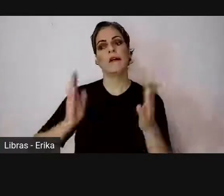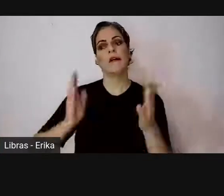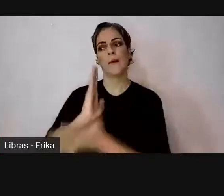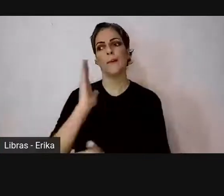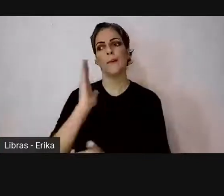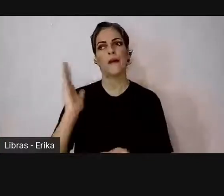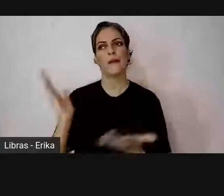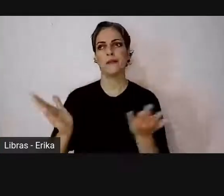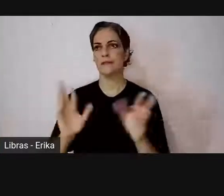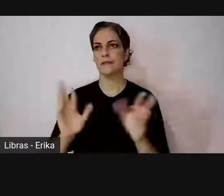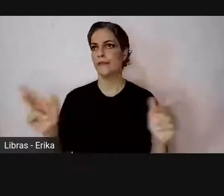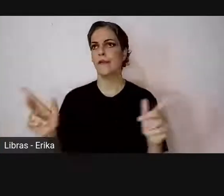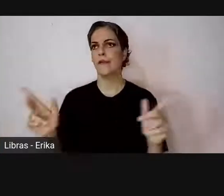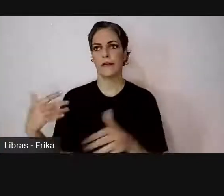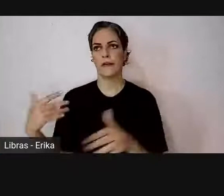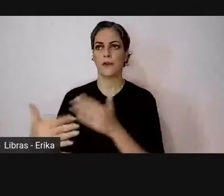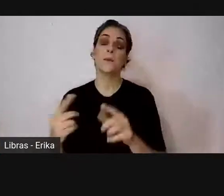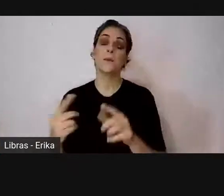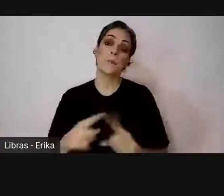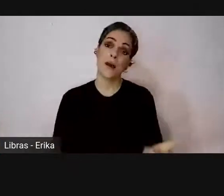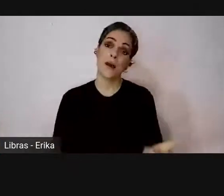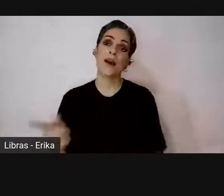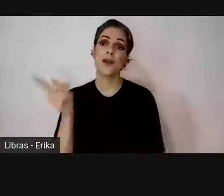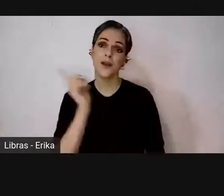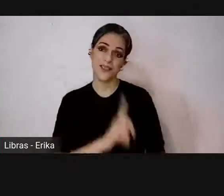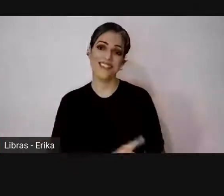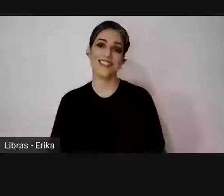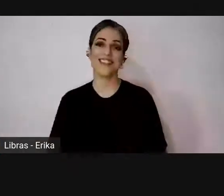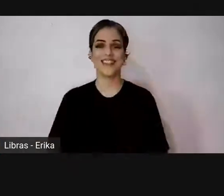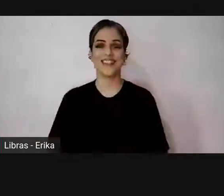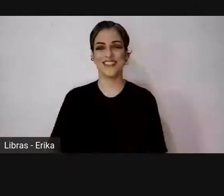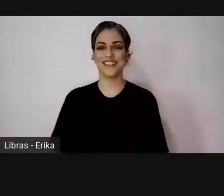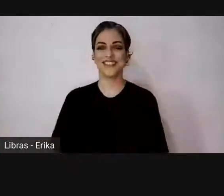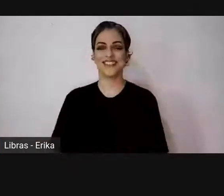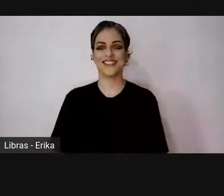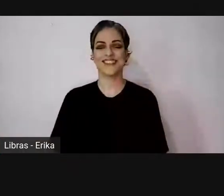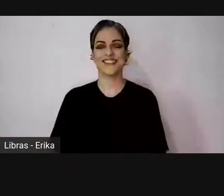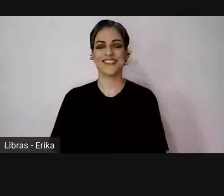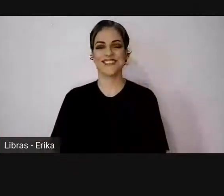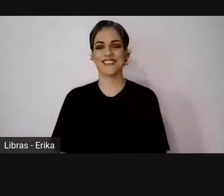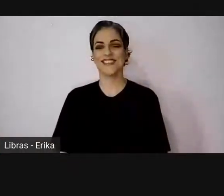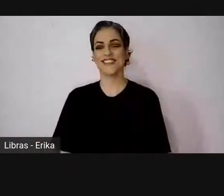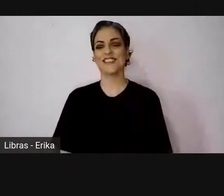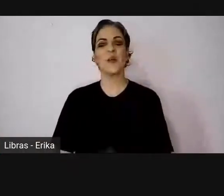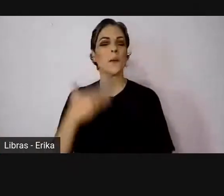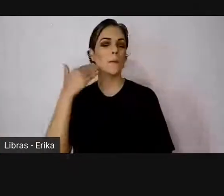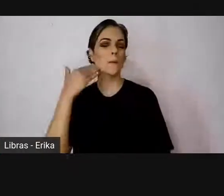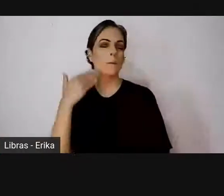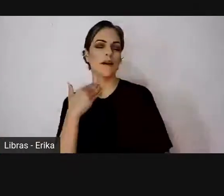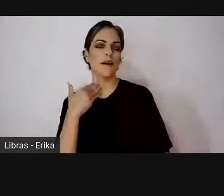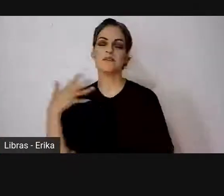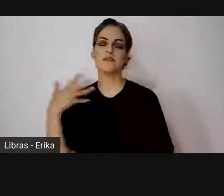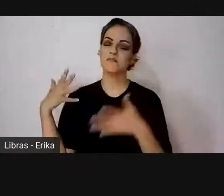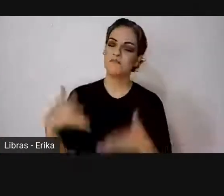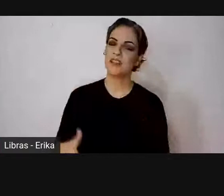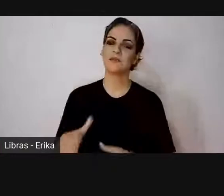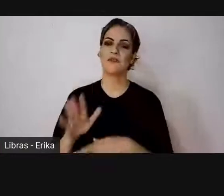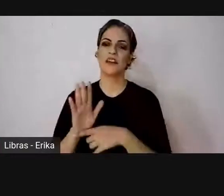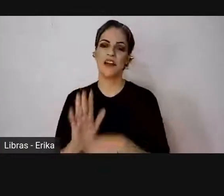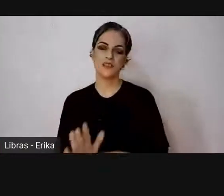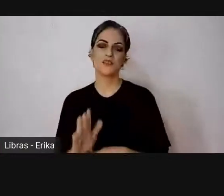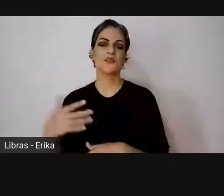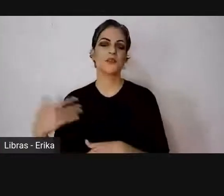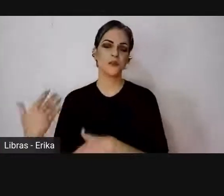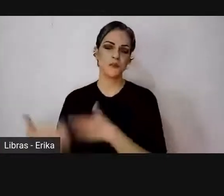Mas, bom, deu certo, né? O banco conseguiu fazer, participou desse processo, acabou participando